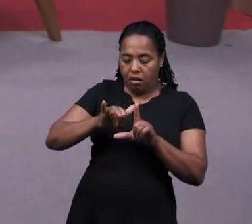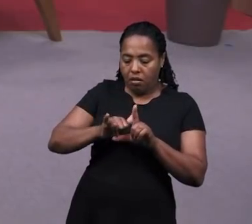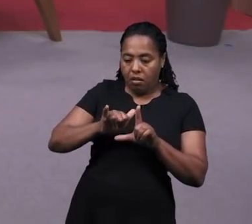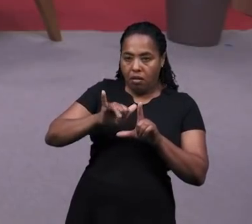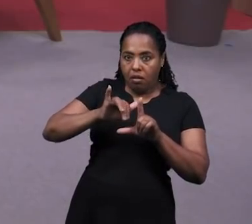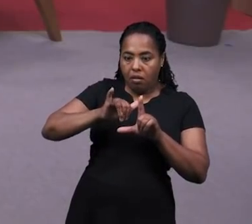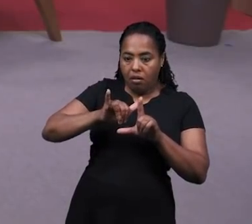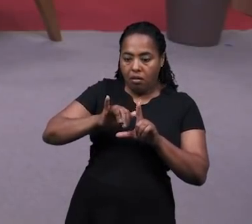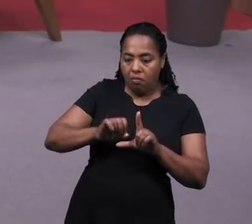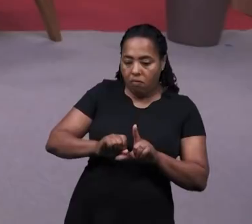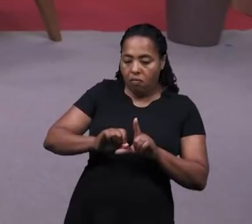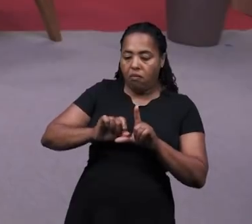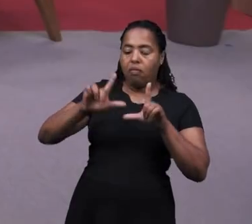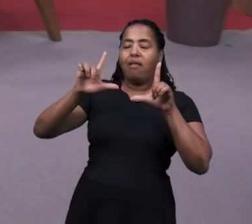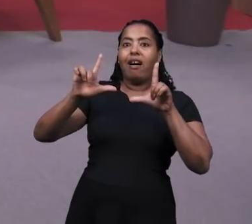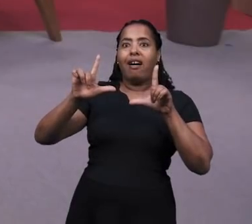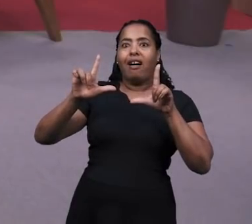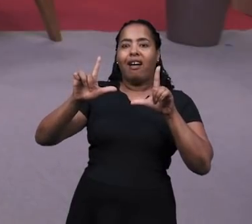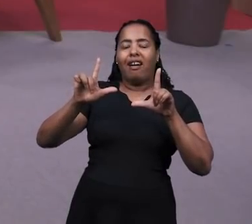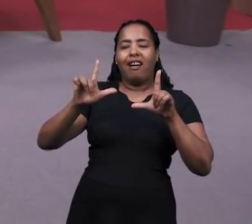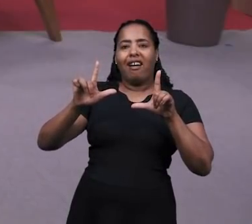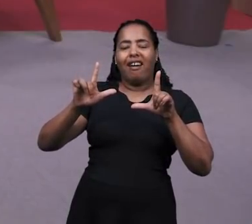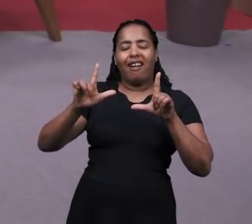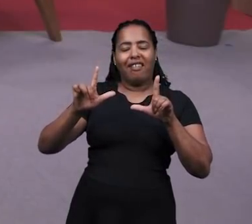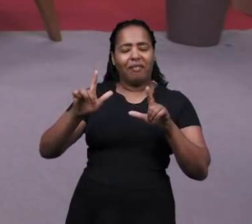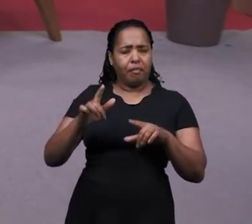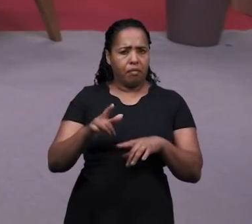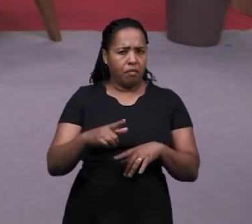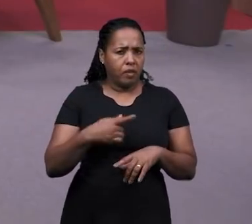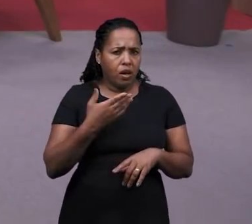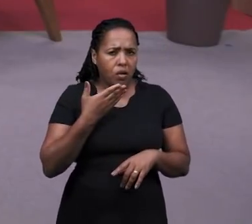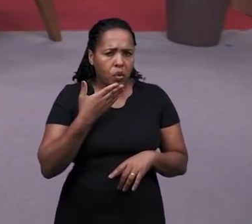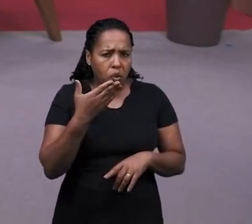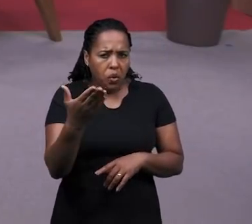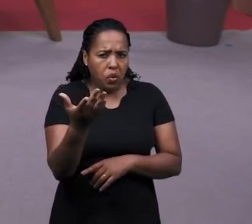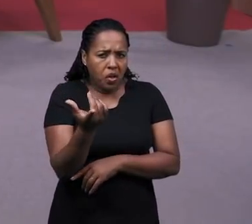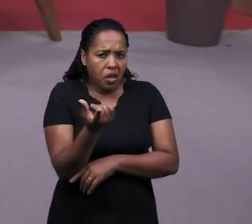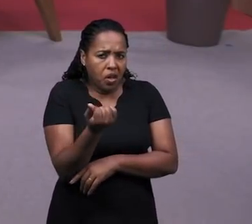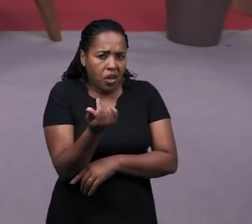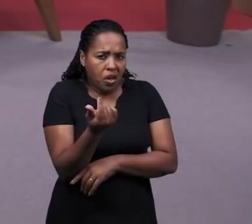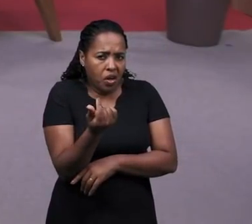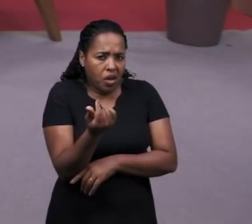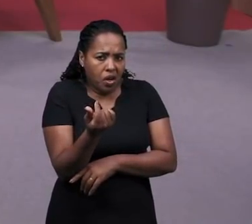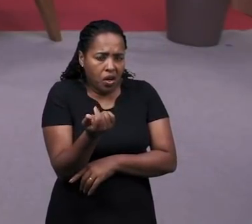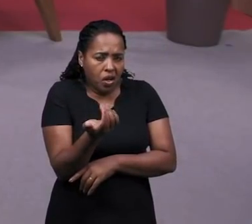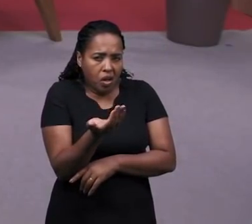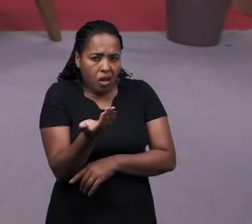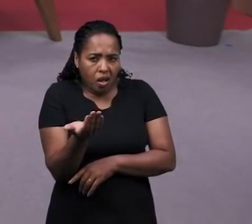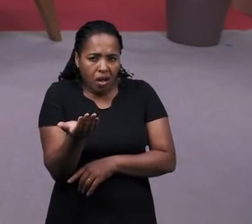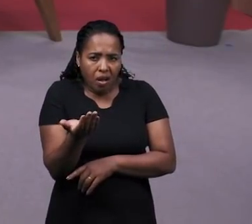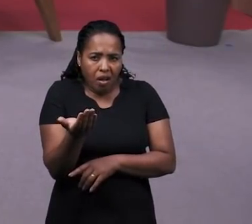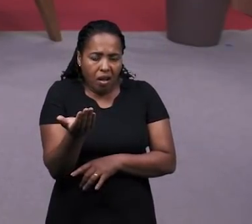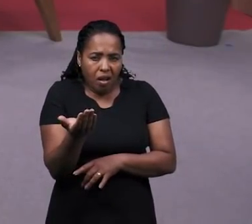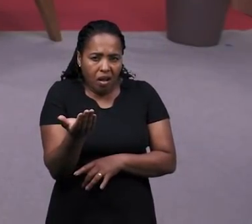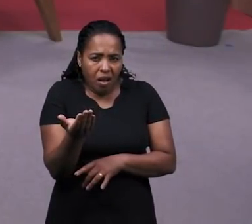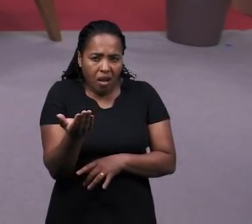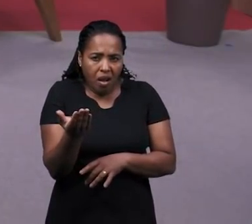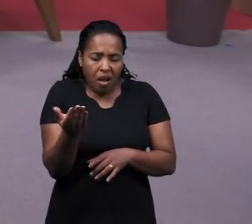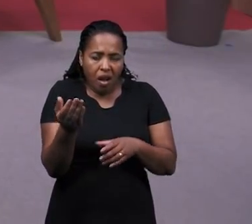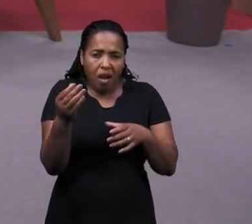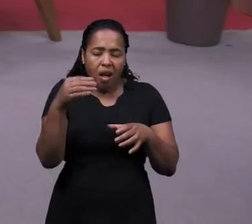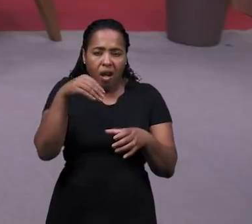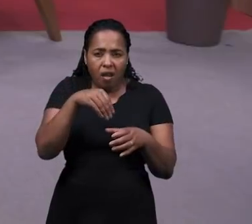redirecionado para esta ligação. E mais, nós não vamos te pedir qualquer contribuição financeira, não vamos pedir